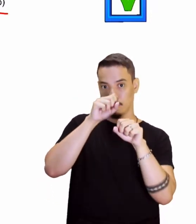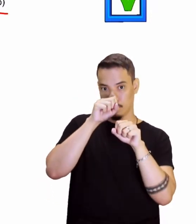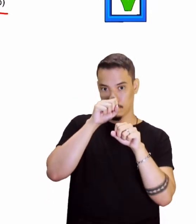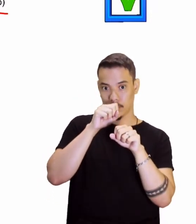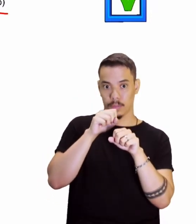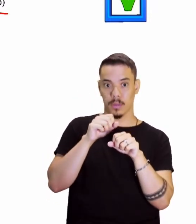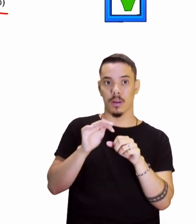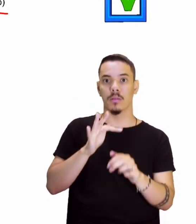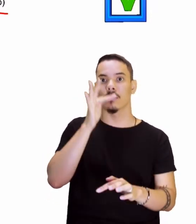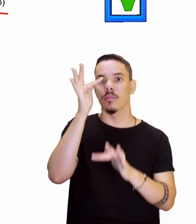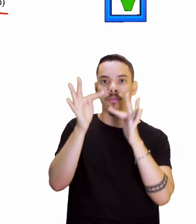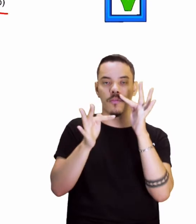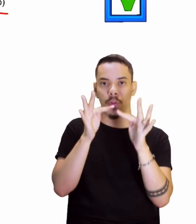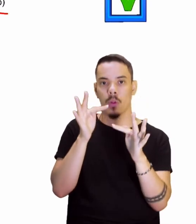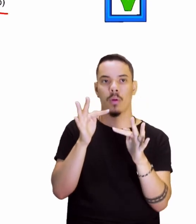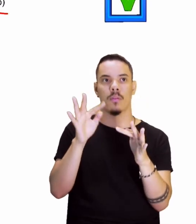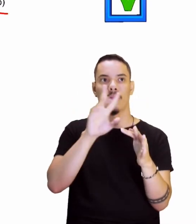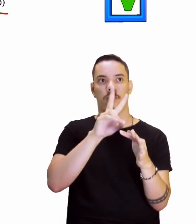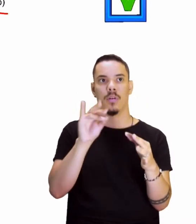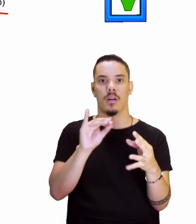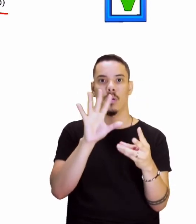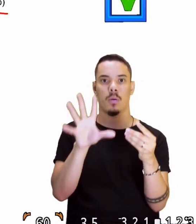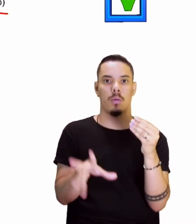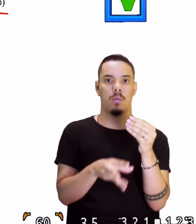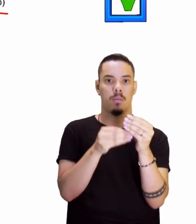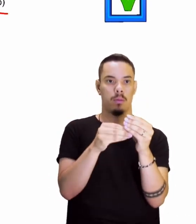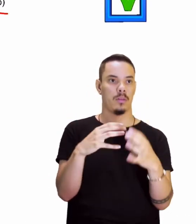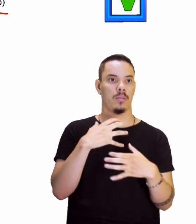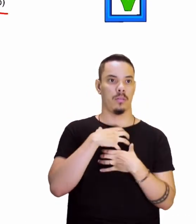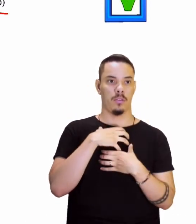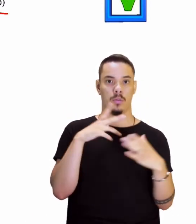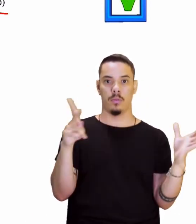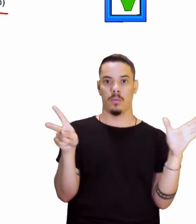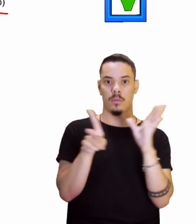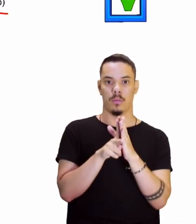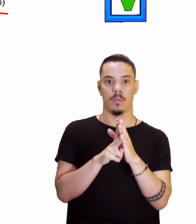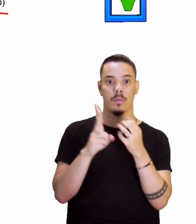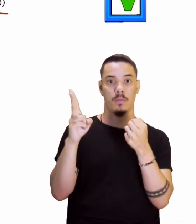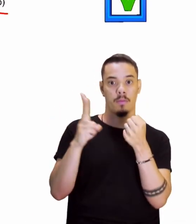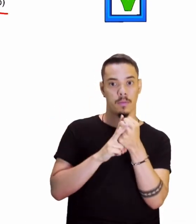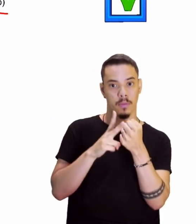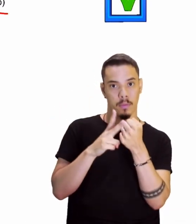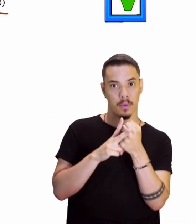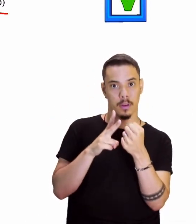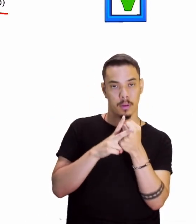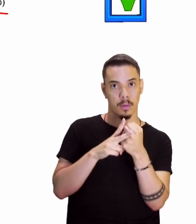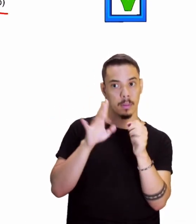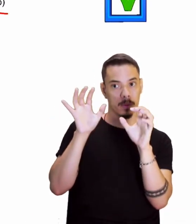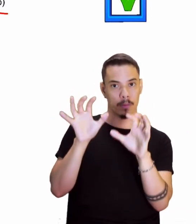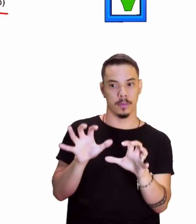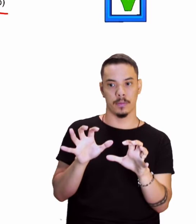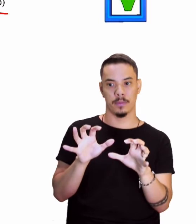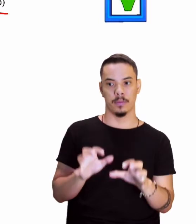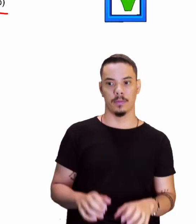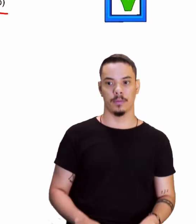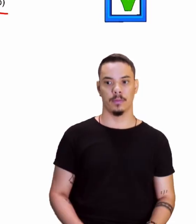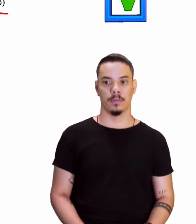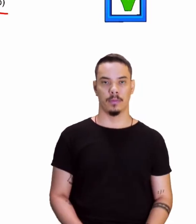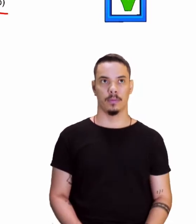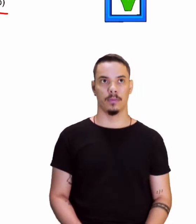das flores está completando o sentido do verbo aspirar.